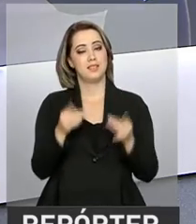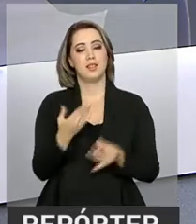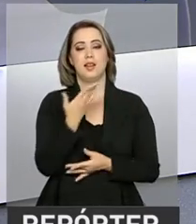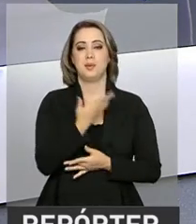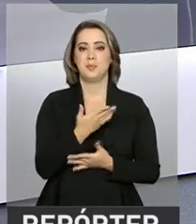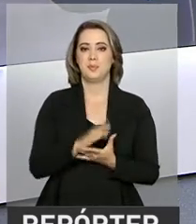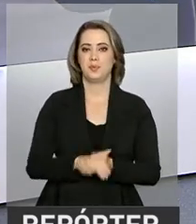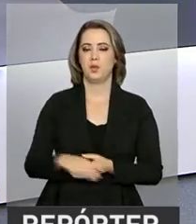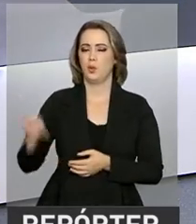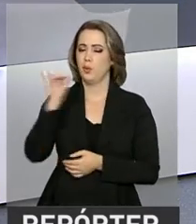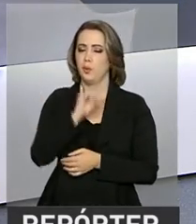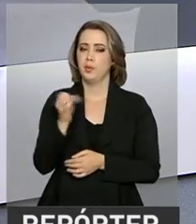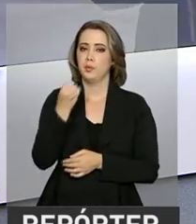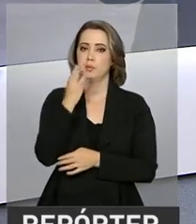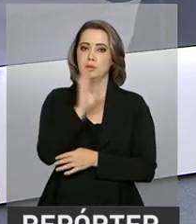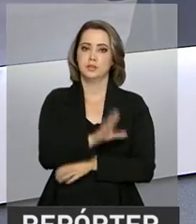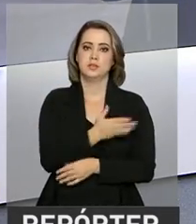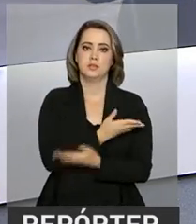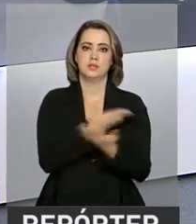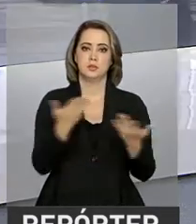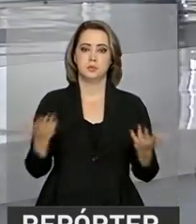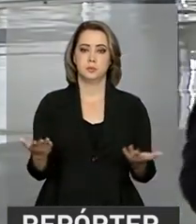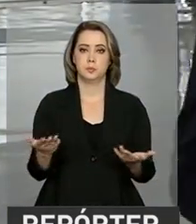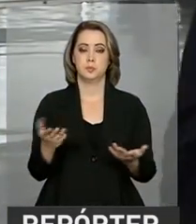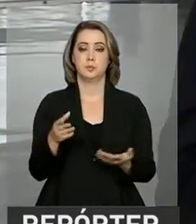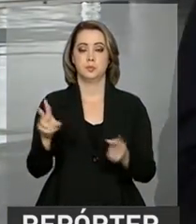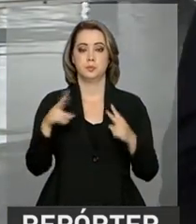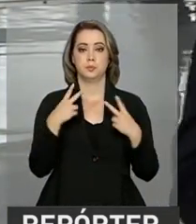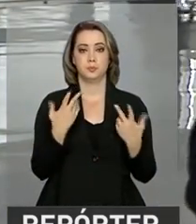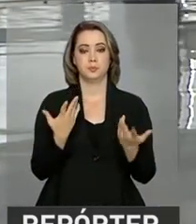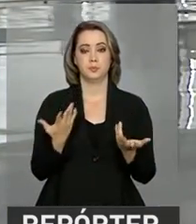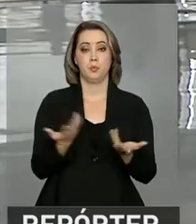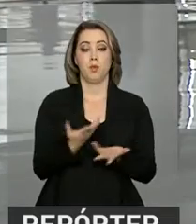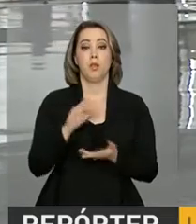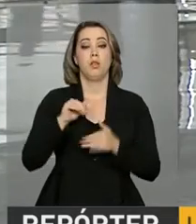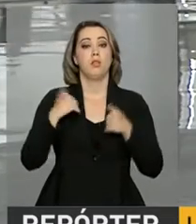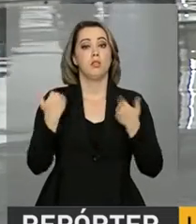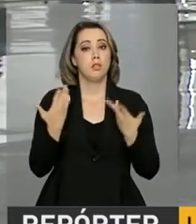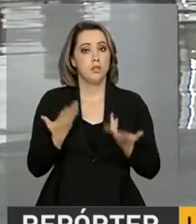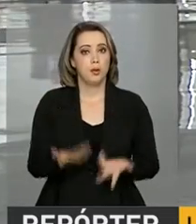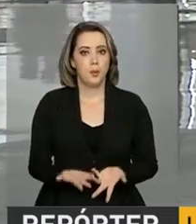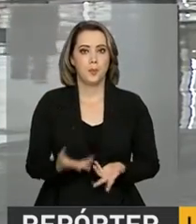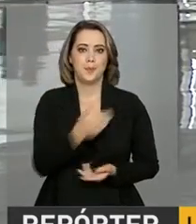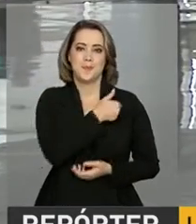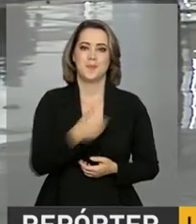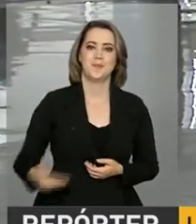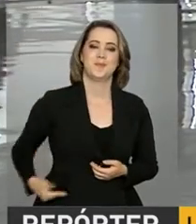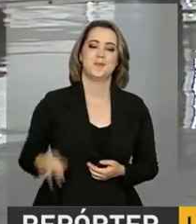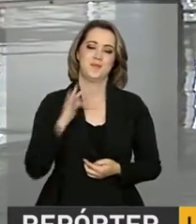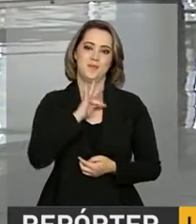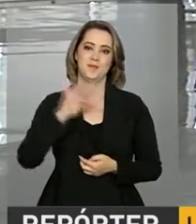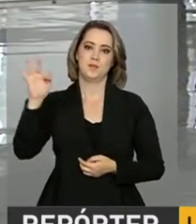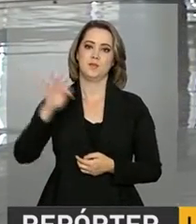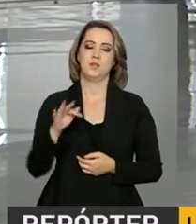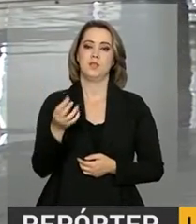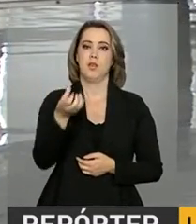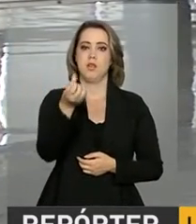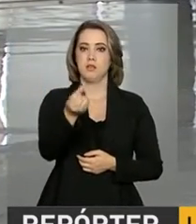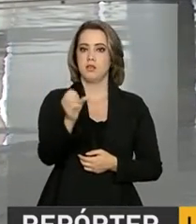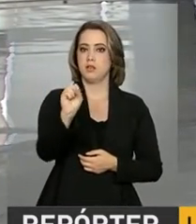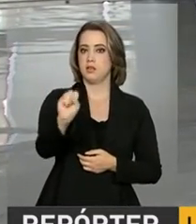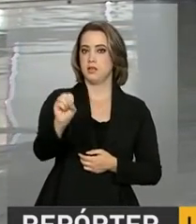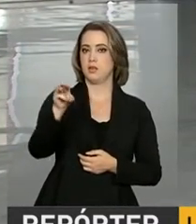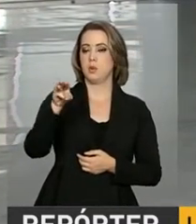pra você à la roberto boa tarde boa tarde também a todos que nos acompanham pois é o governo federal arrecadou pouco mais de 68